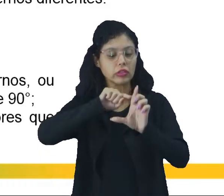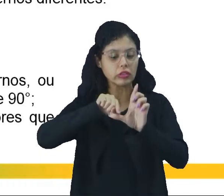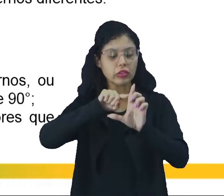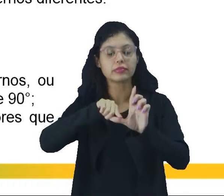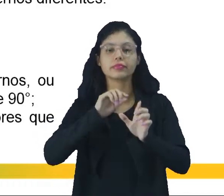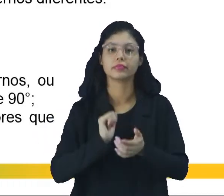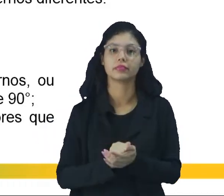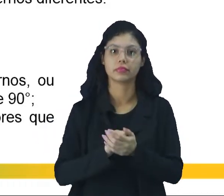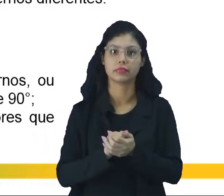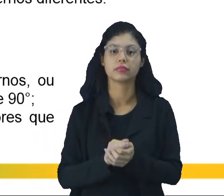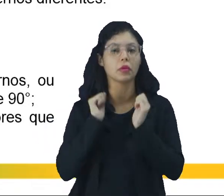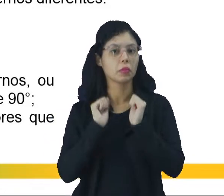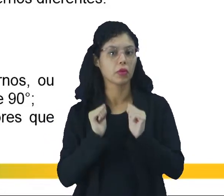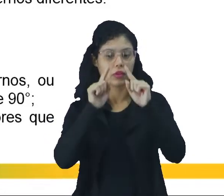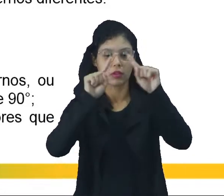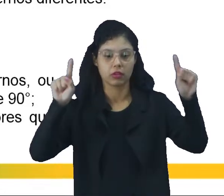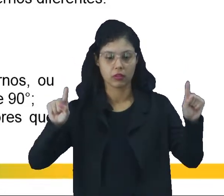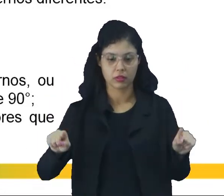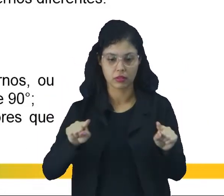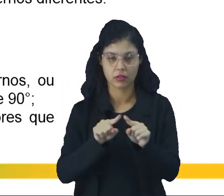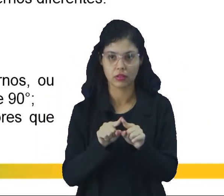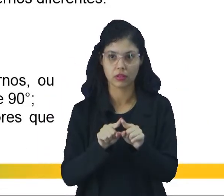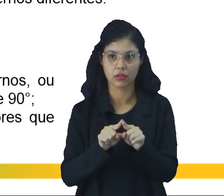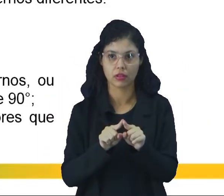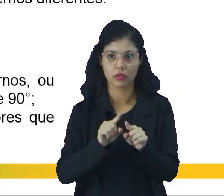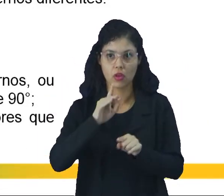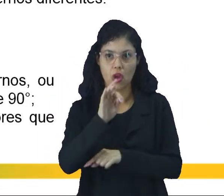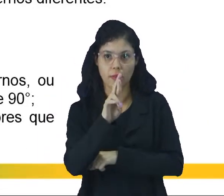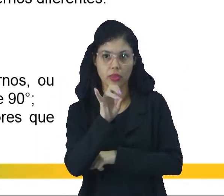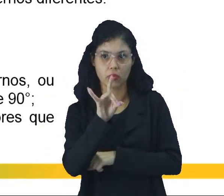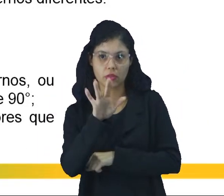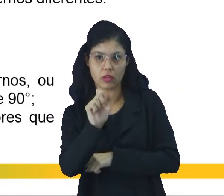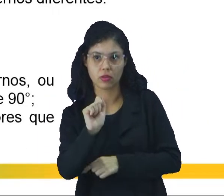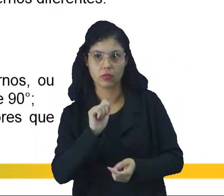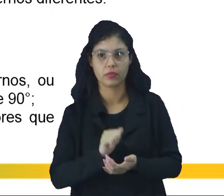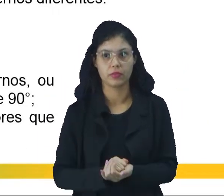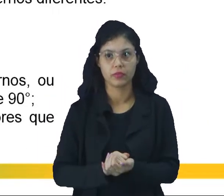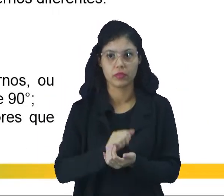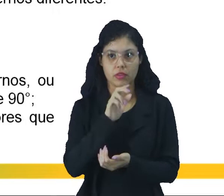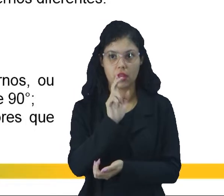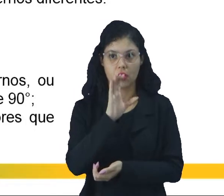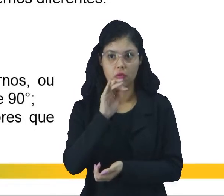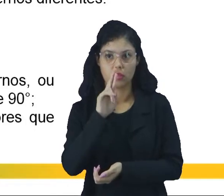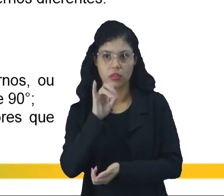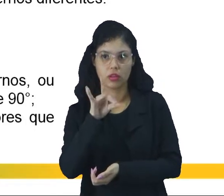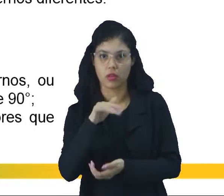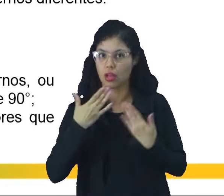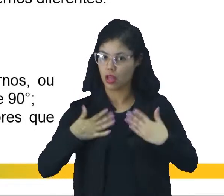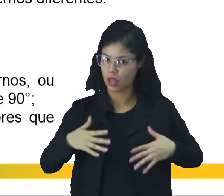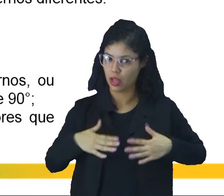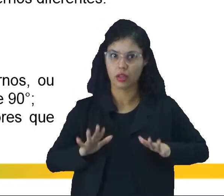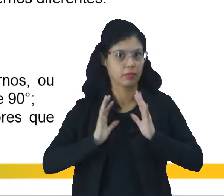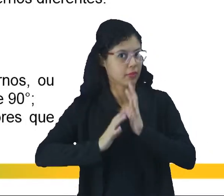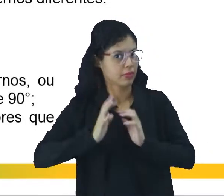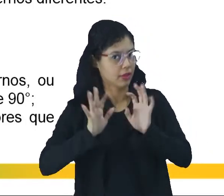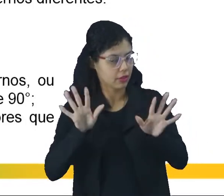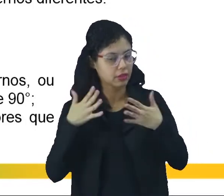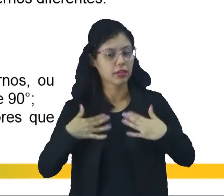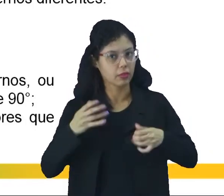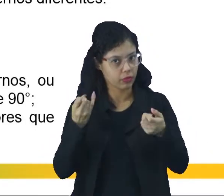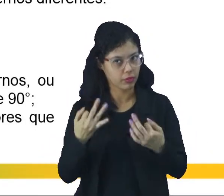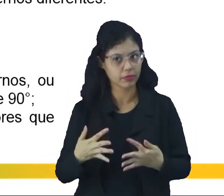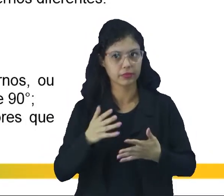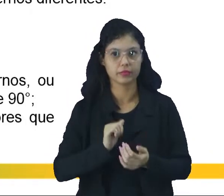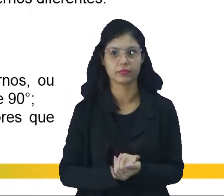ângulos. O triângulo ele pode ser retângulo, obtusângulo e um triângulo acutângulo. Calma, não se desespere, vamos